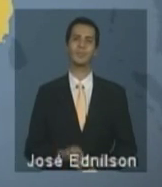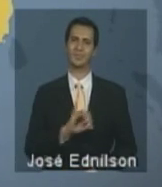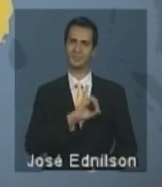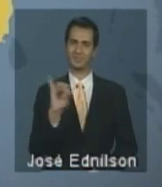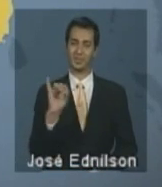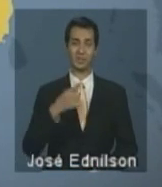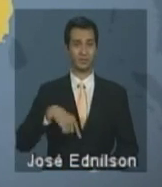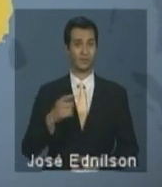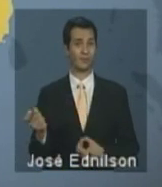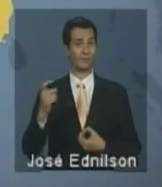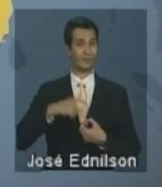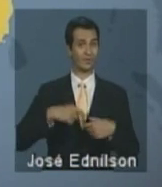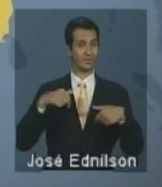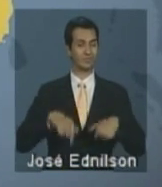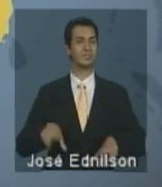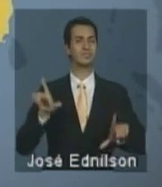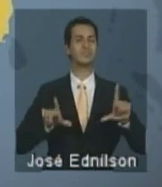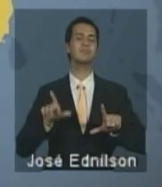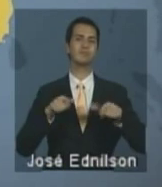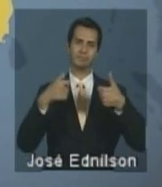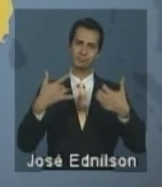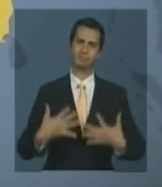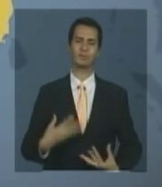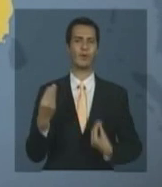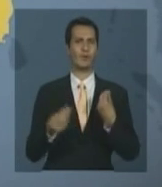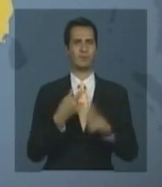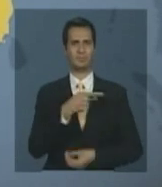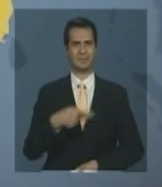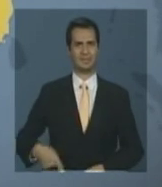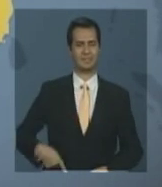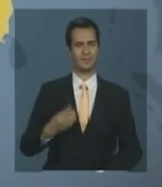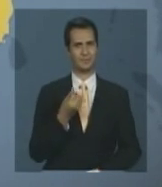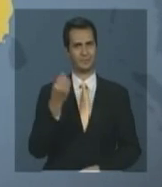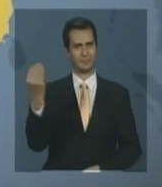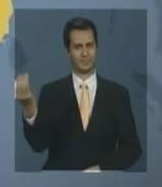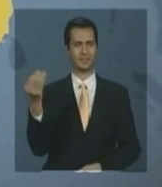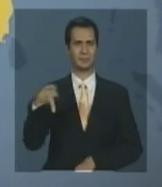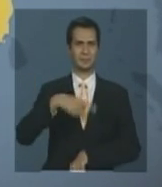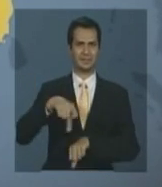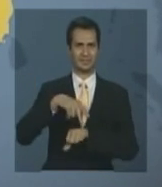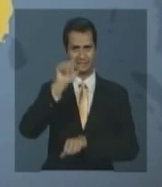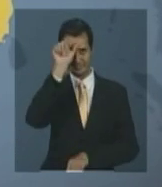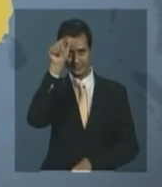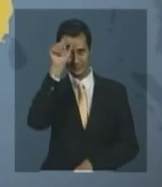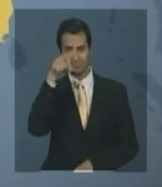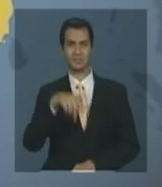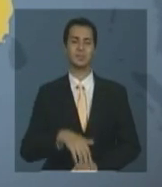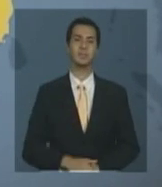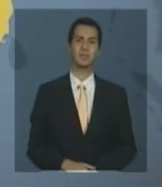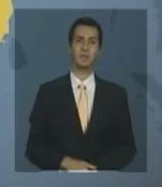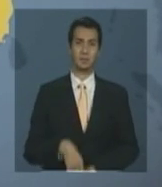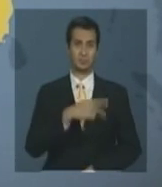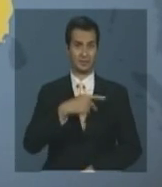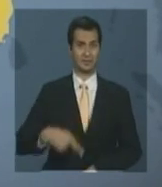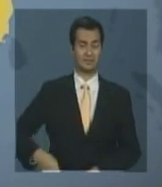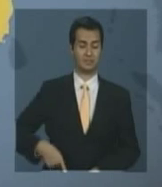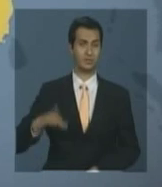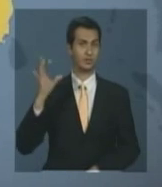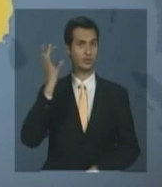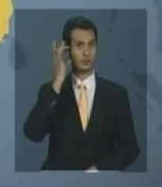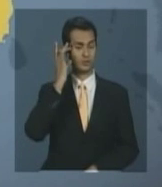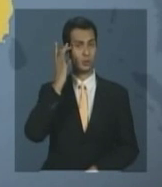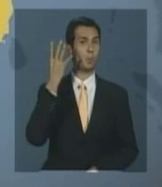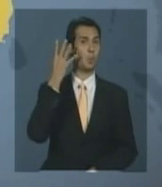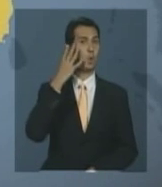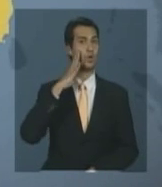Olá, voltamos a falar sobre a viagem da presidenta Dilma Rousseff à Nova Delhi. No quarto dia de viagem, com o fim da reunião de cúpula do